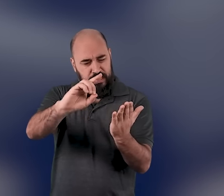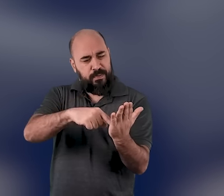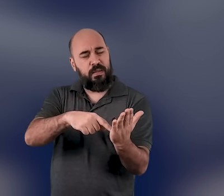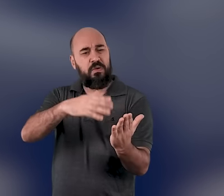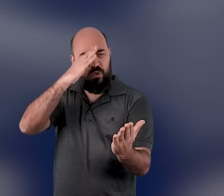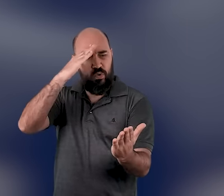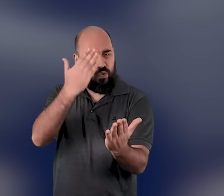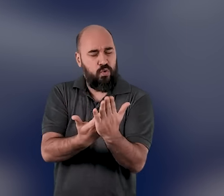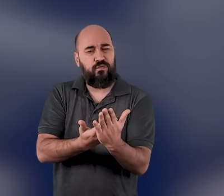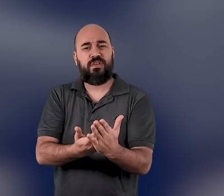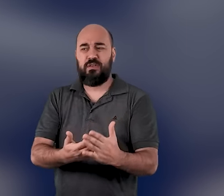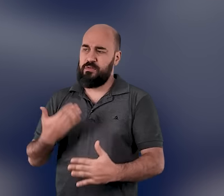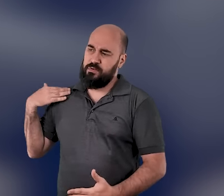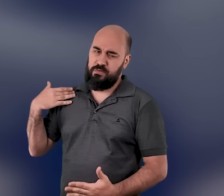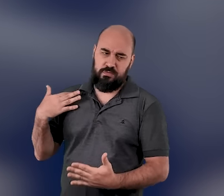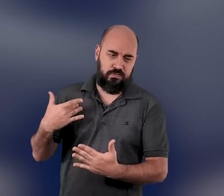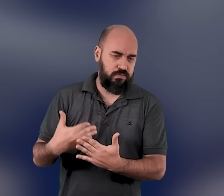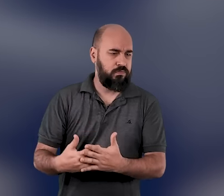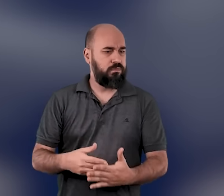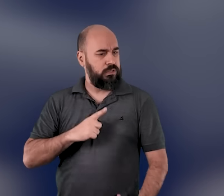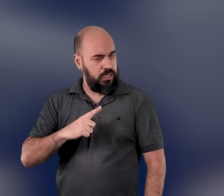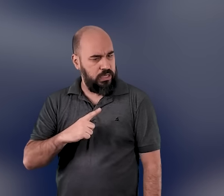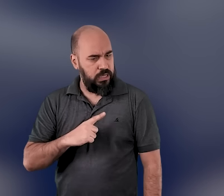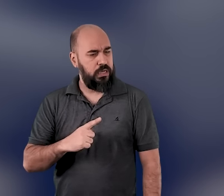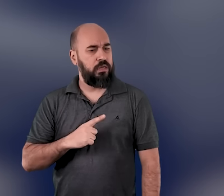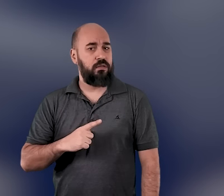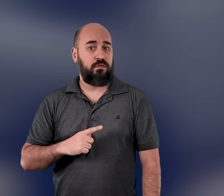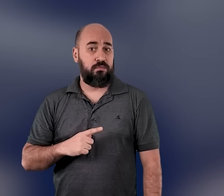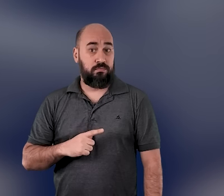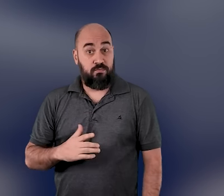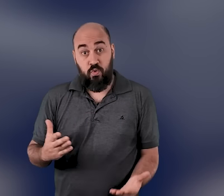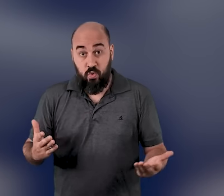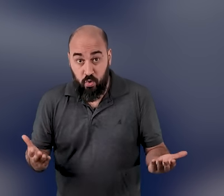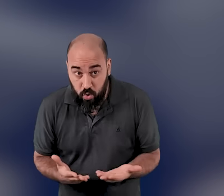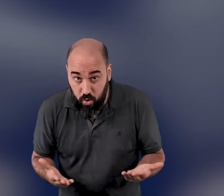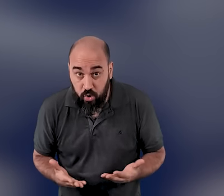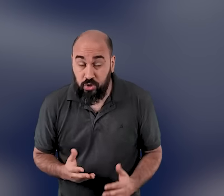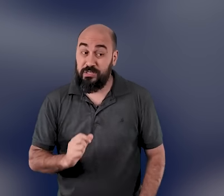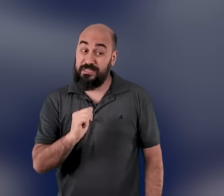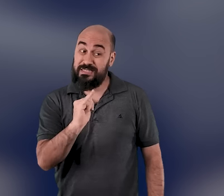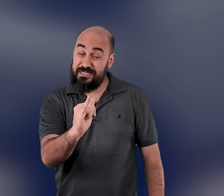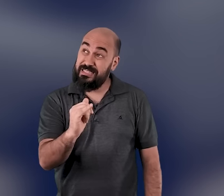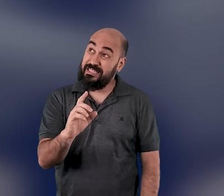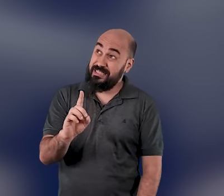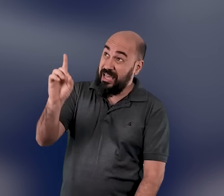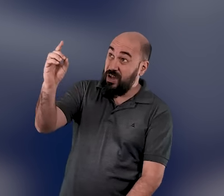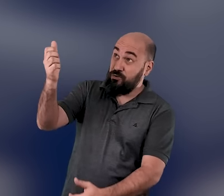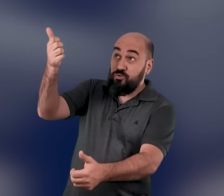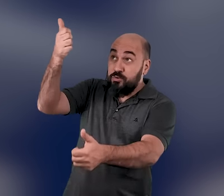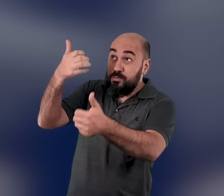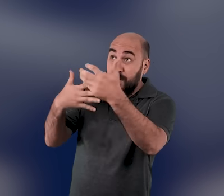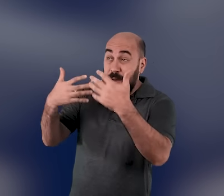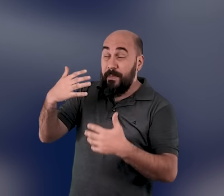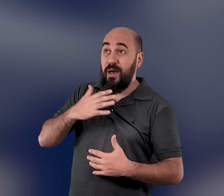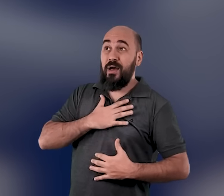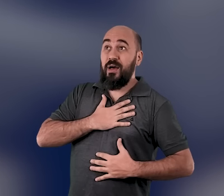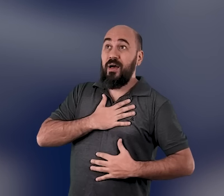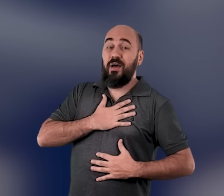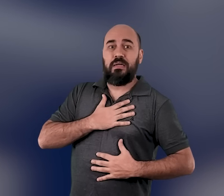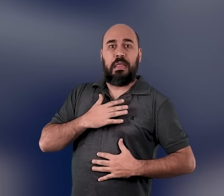princípio tivemos. Como se diz hoje, se ouvirem a sua voz, não endureçam o